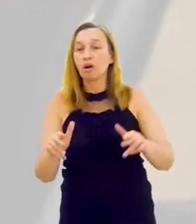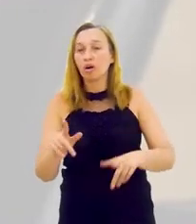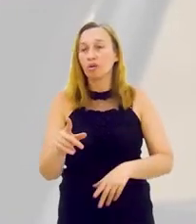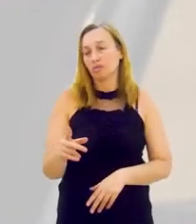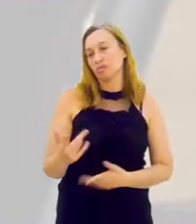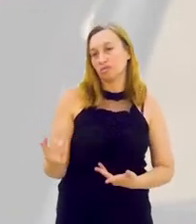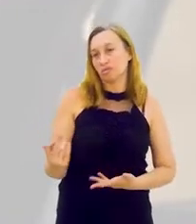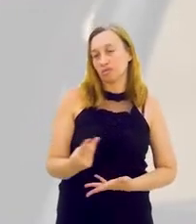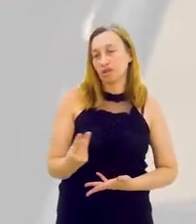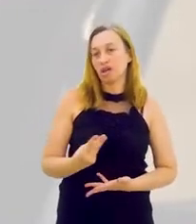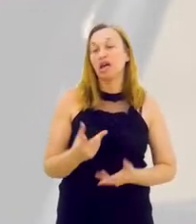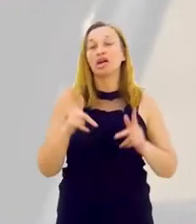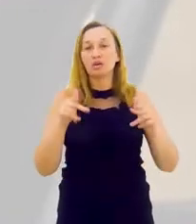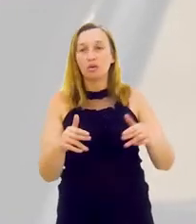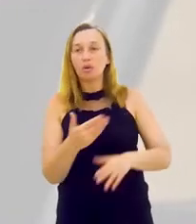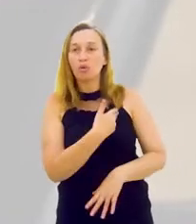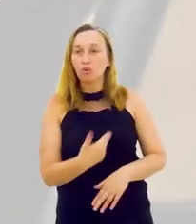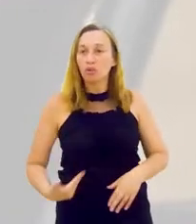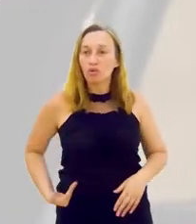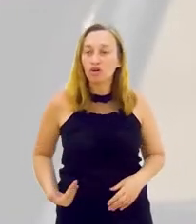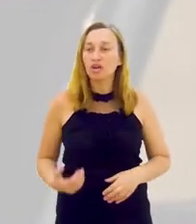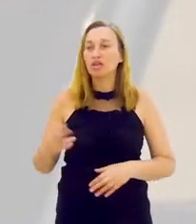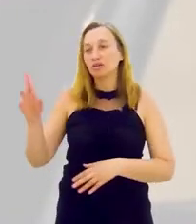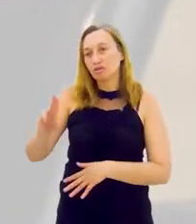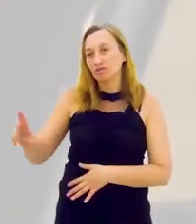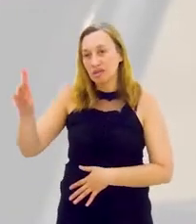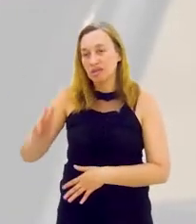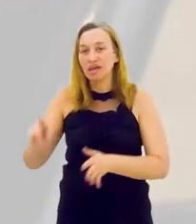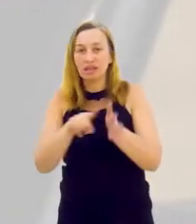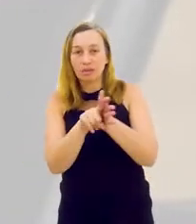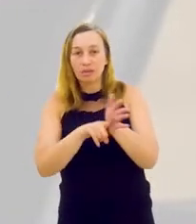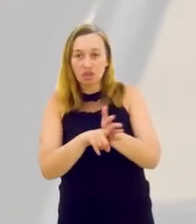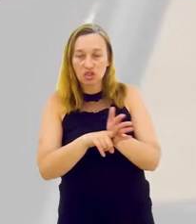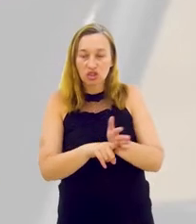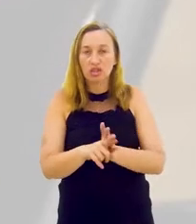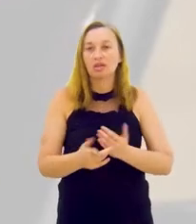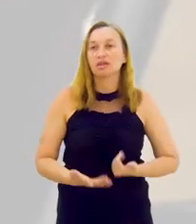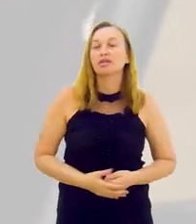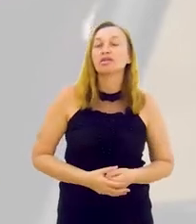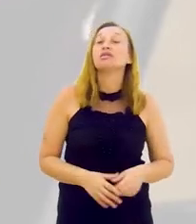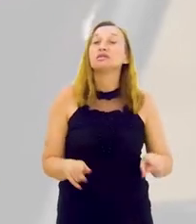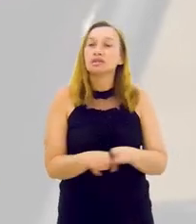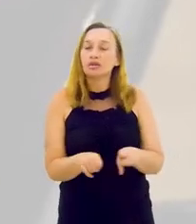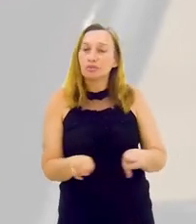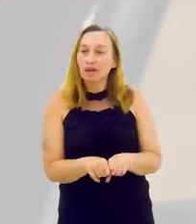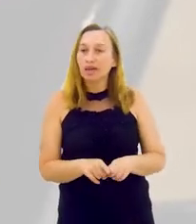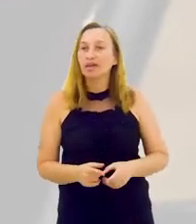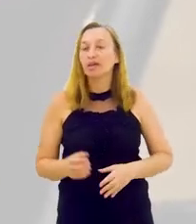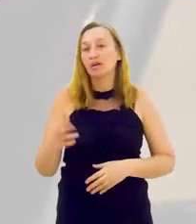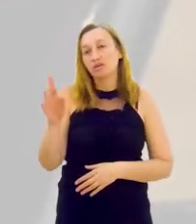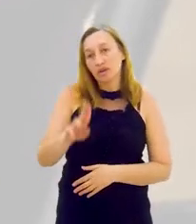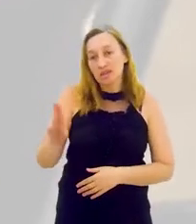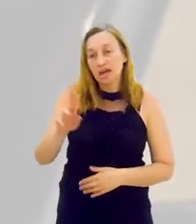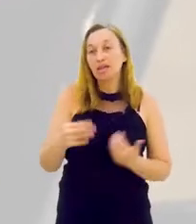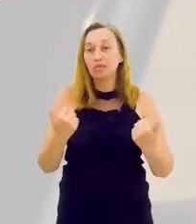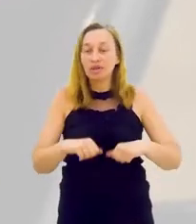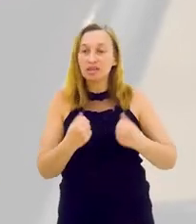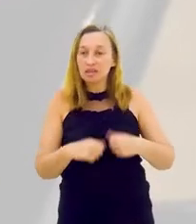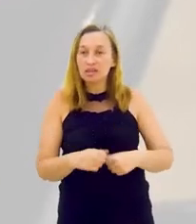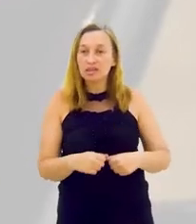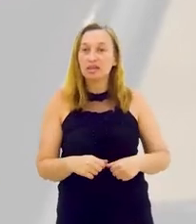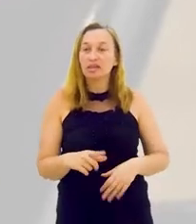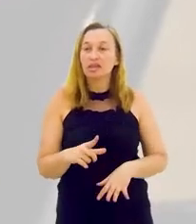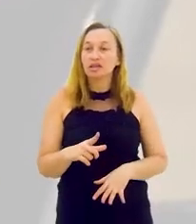A mesma coisa do governo, tendo o setor privado e as universidades, a pesquisa, o fomento do lado dele. E, ao mesmo tempo, a universidade, que ela tem que ter